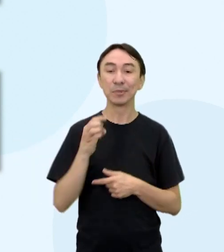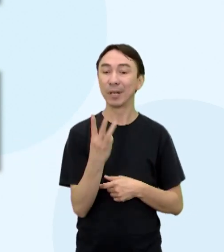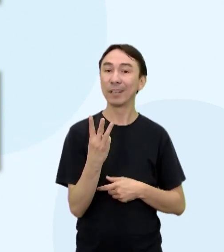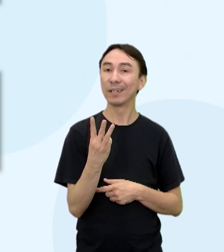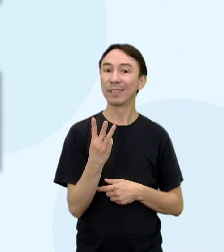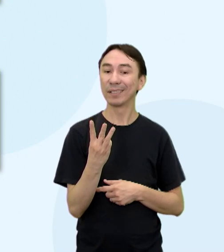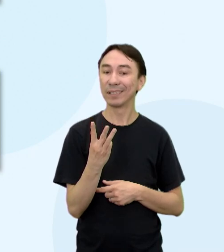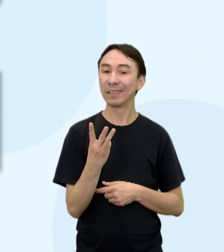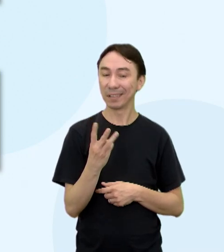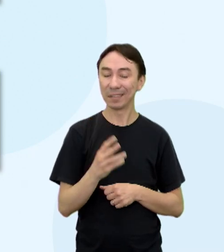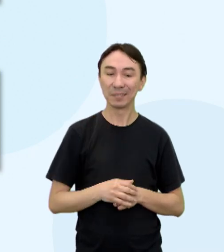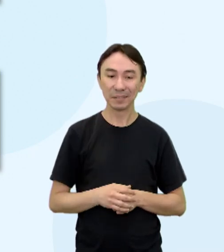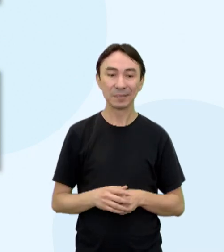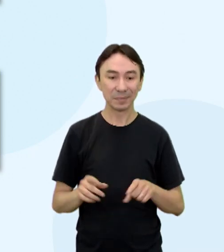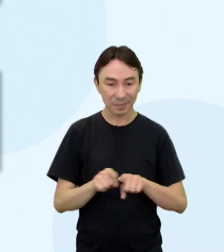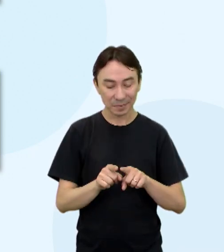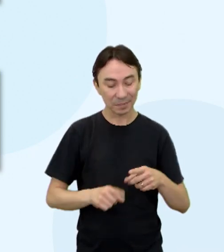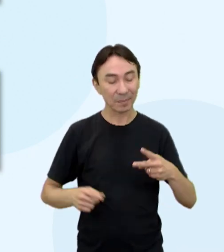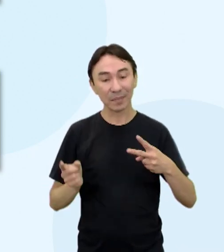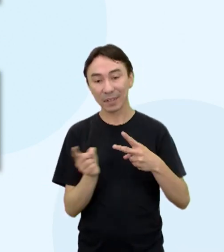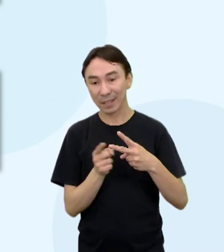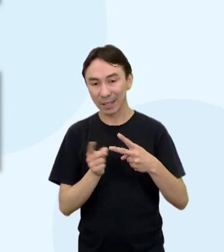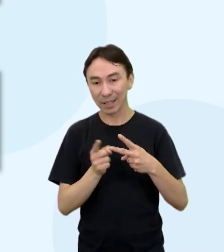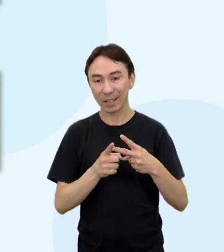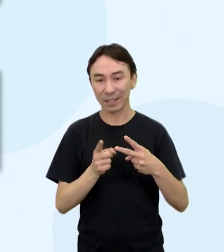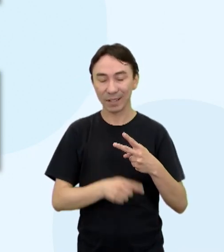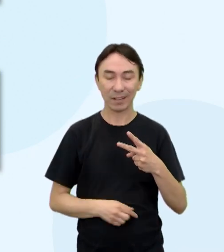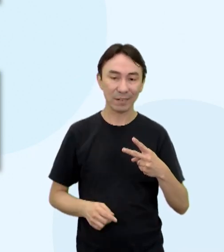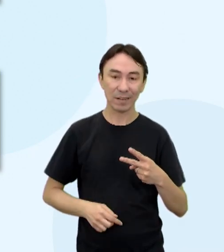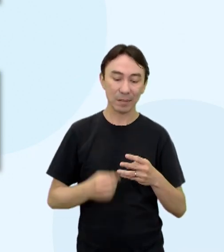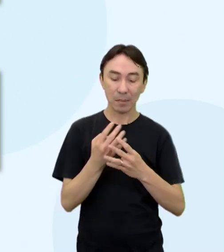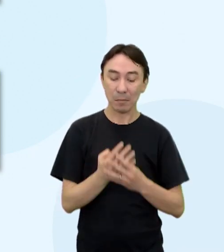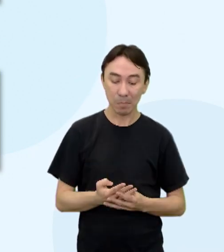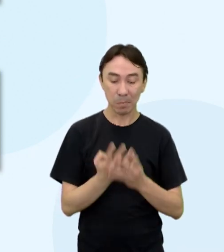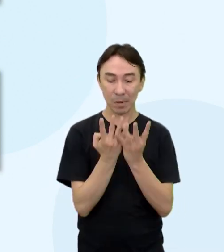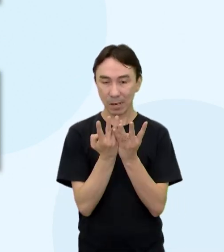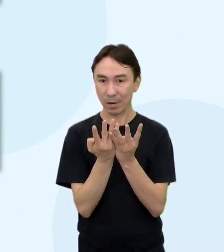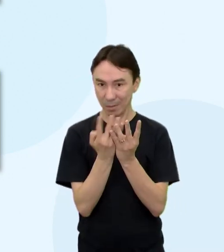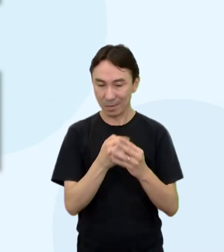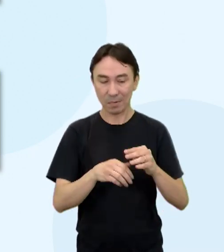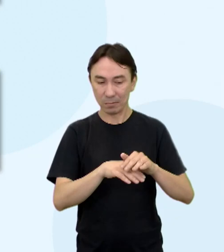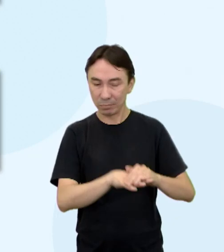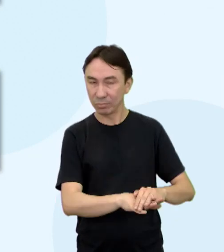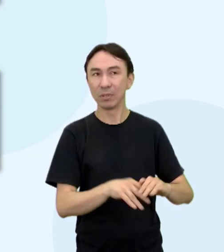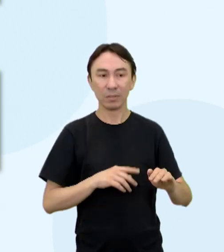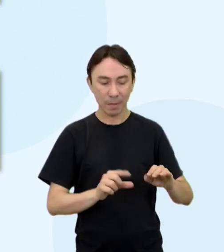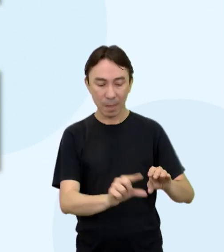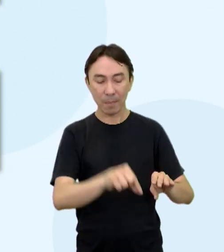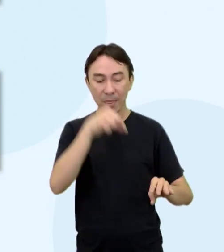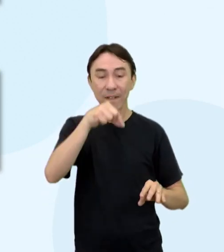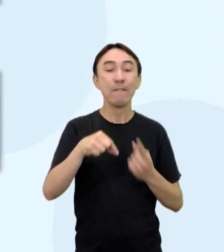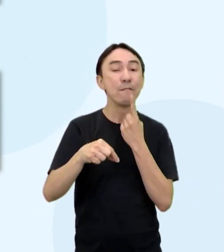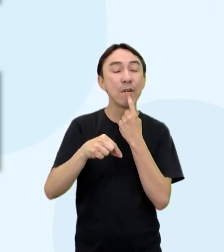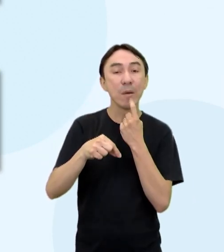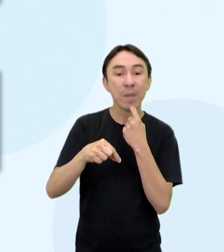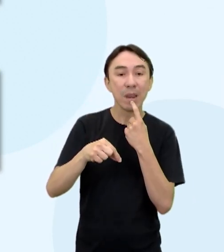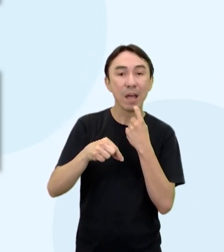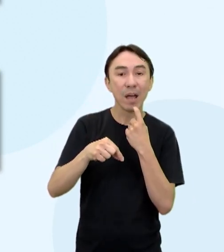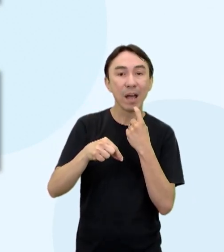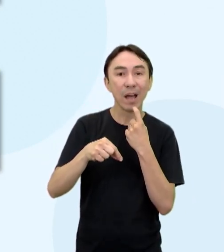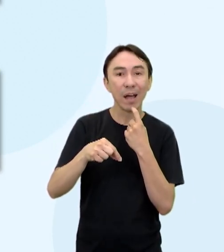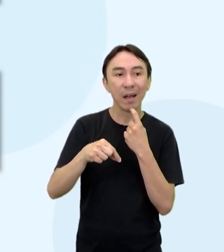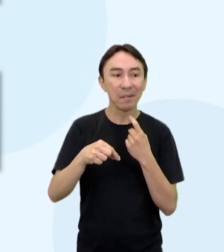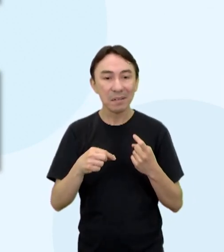a outra, qual a chance de sair uma carta vermelha ao retirar apenas uma de um baralho comum? Por que essas 2 são